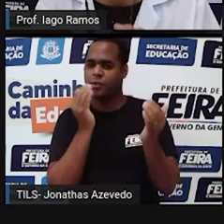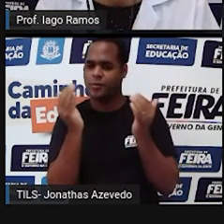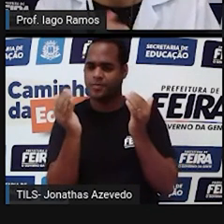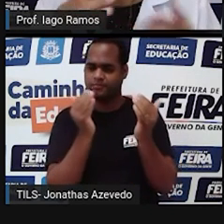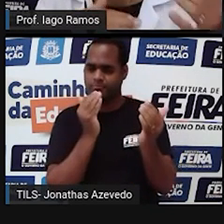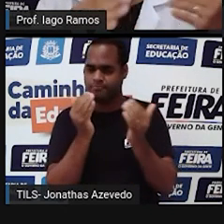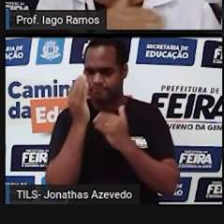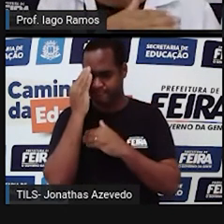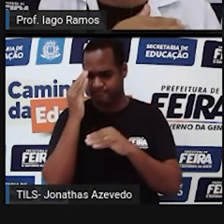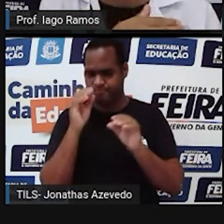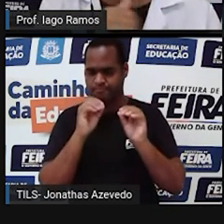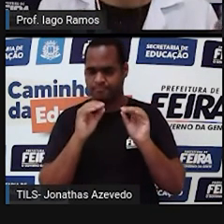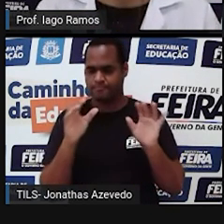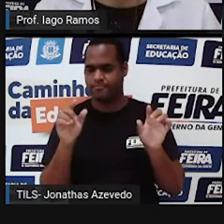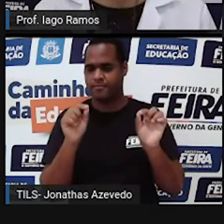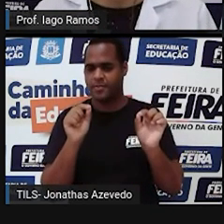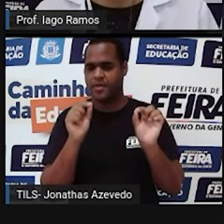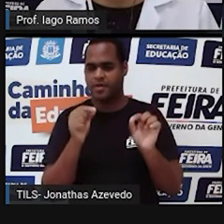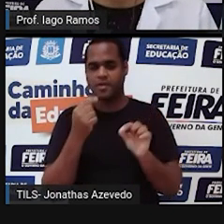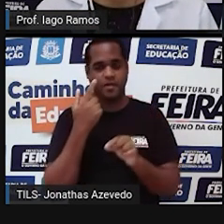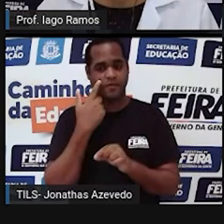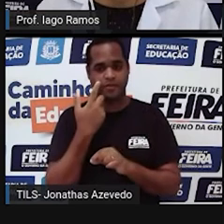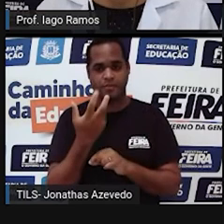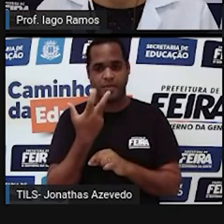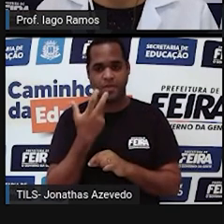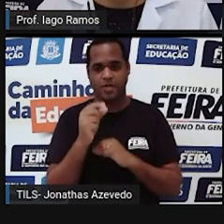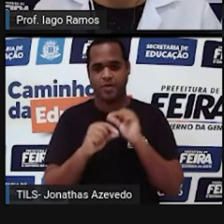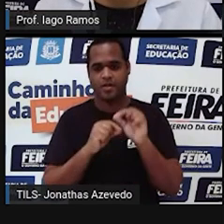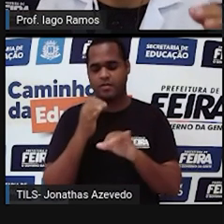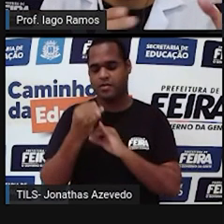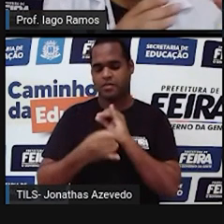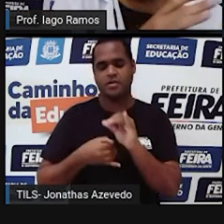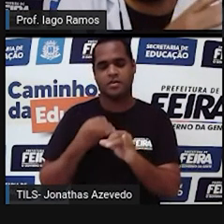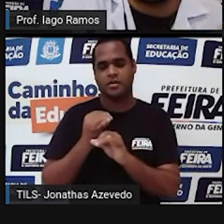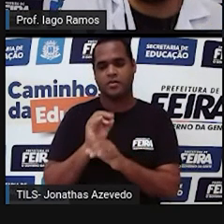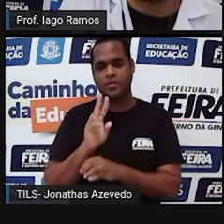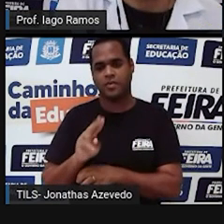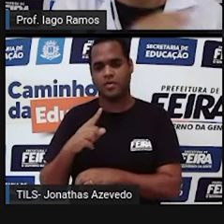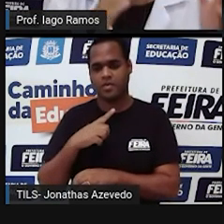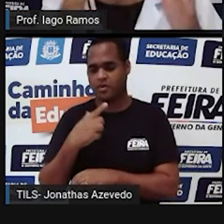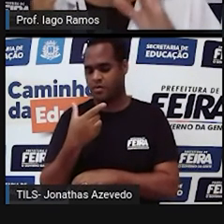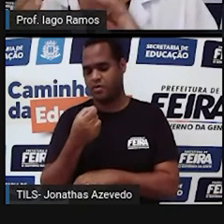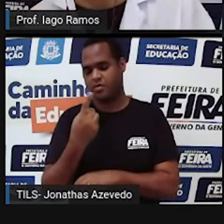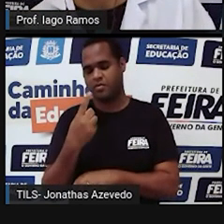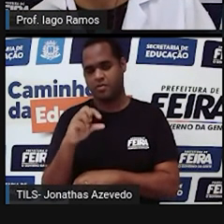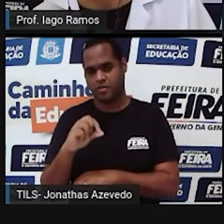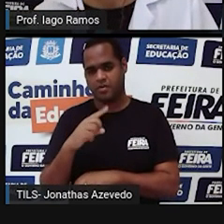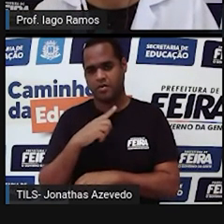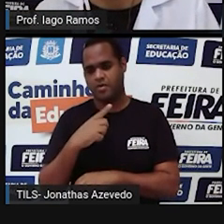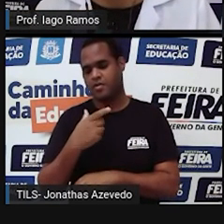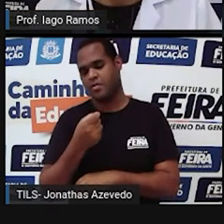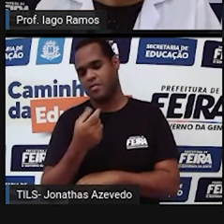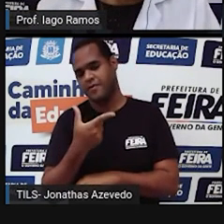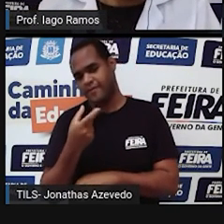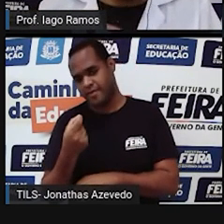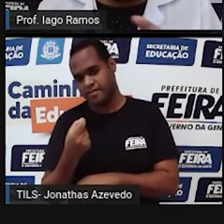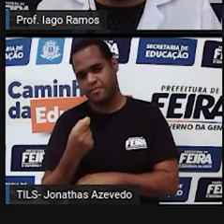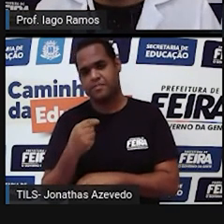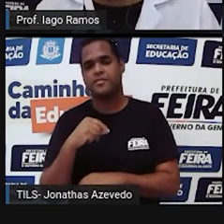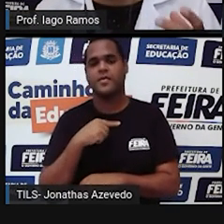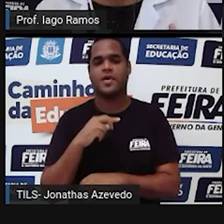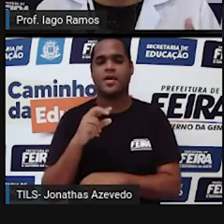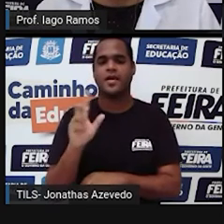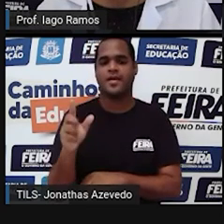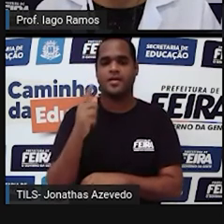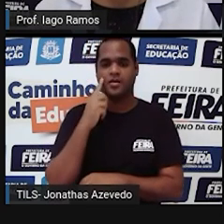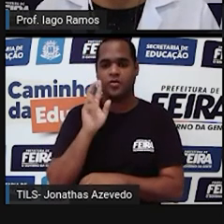né? Lembra que a gente viu ali no gráfico que a gente trouxe do uso de internet, ano de 2019, 2020. O histograma